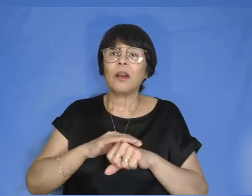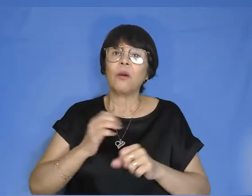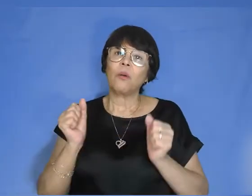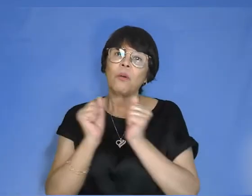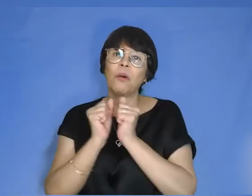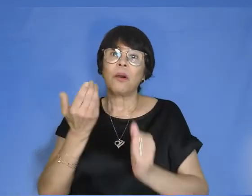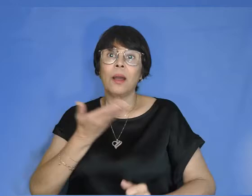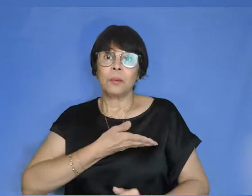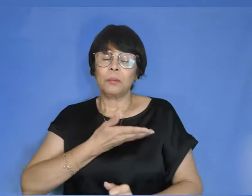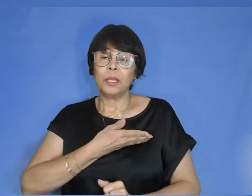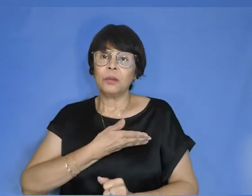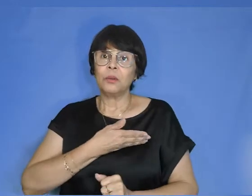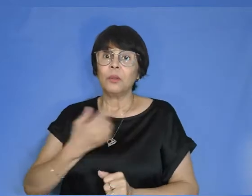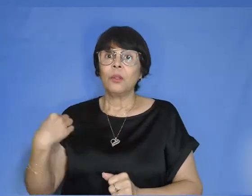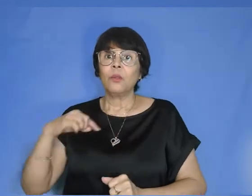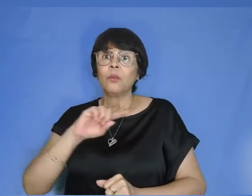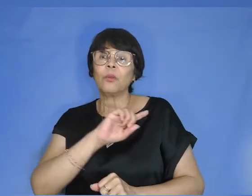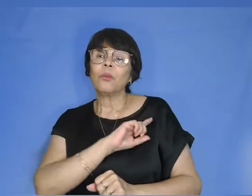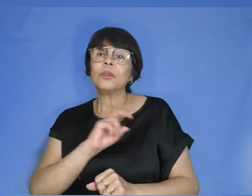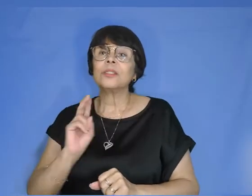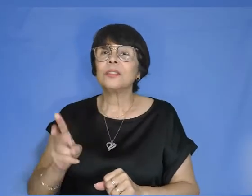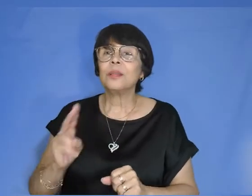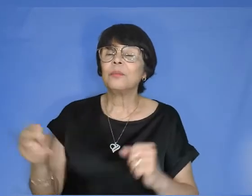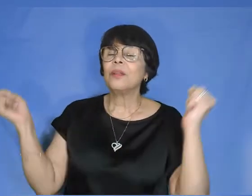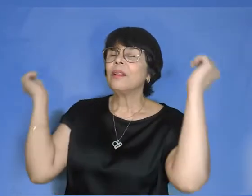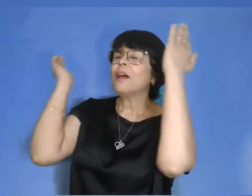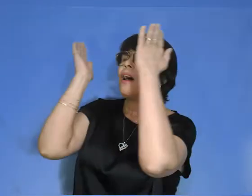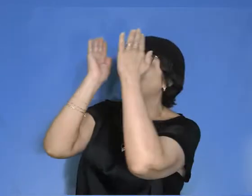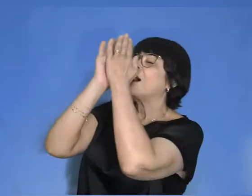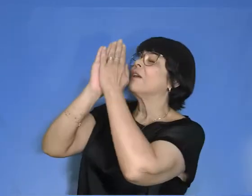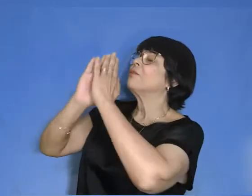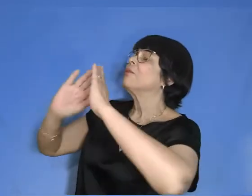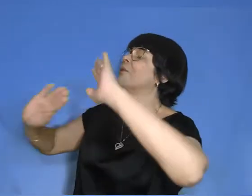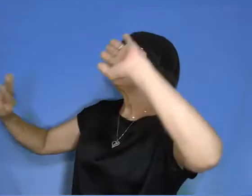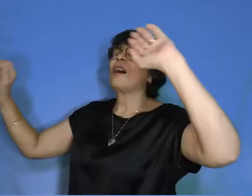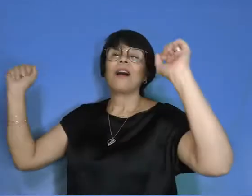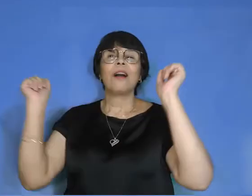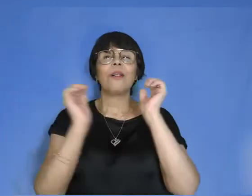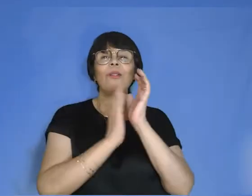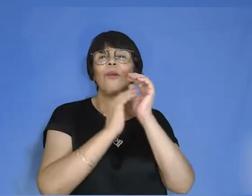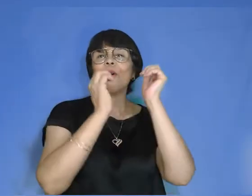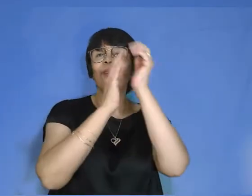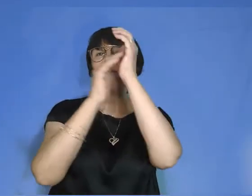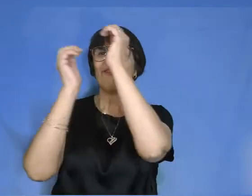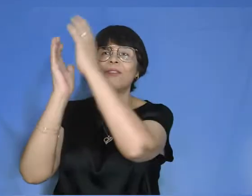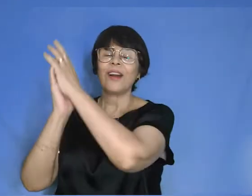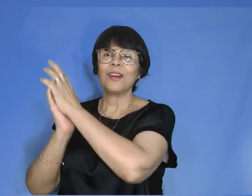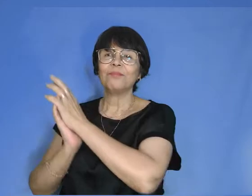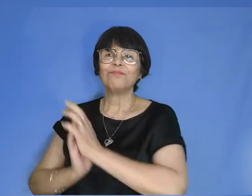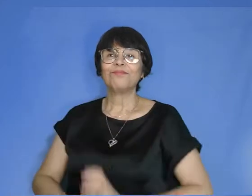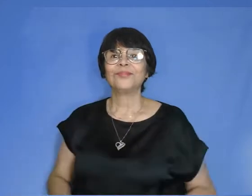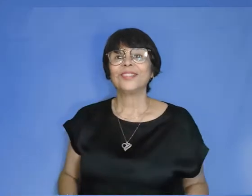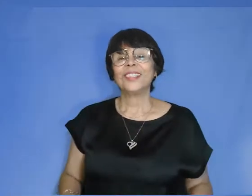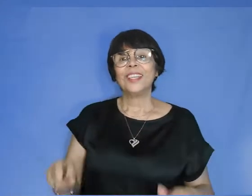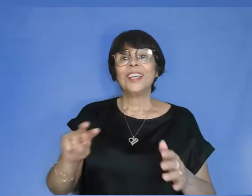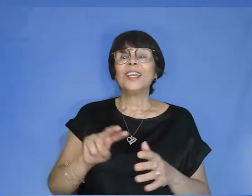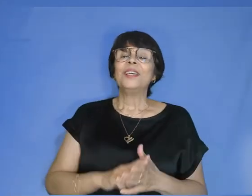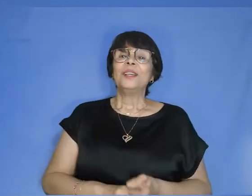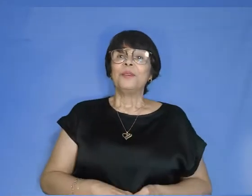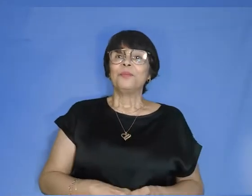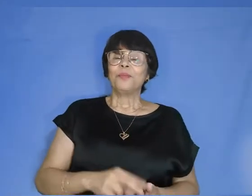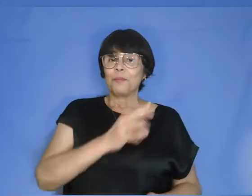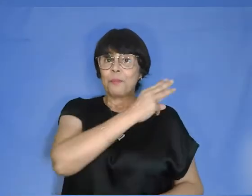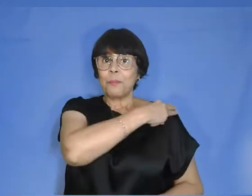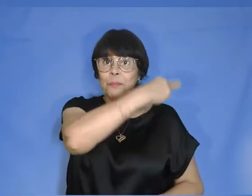Maria ouviu do anjo que ela ia ser mãe do Salvador, ela falou com salmo. Falar com salmo